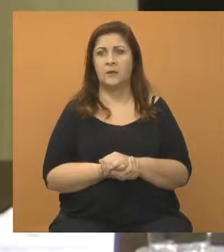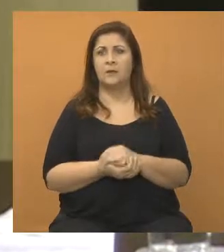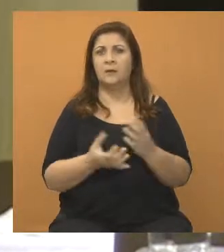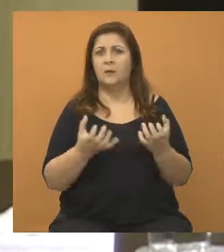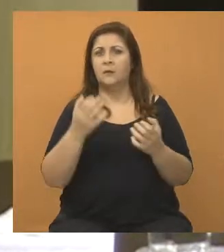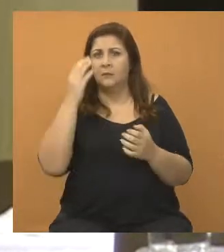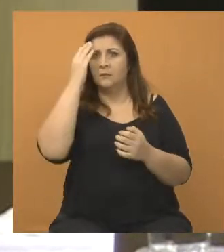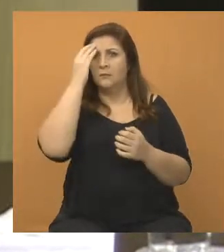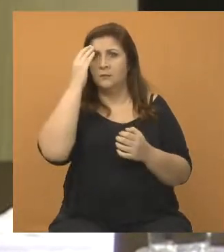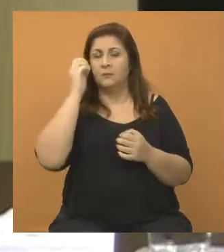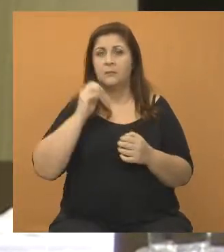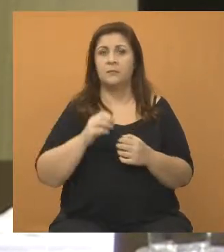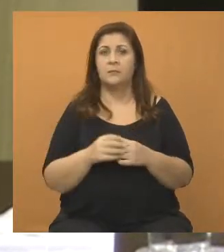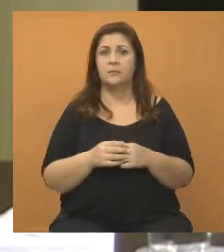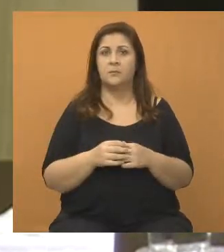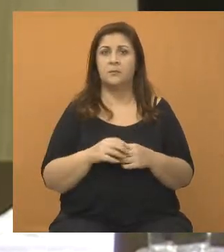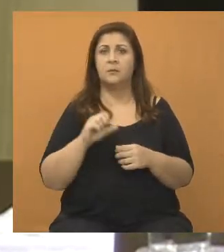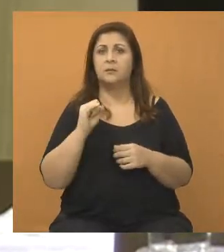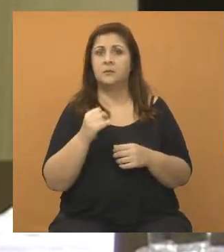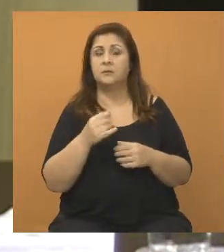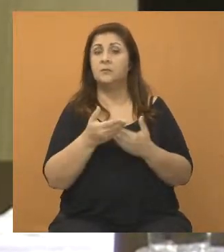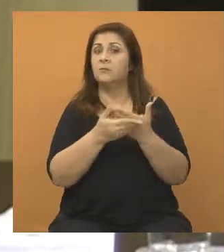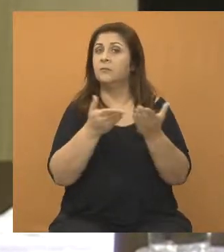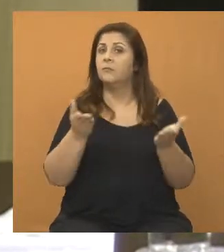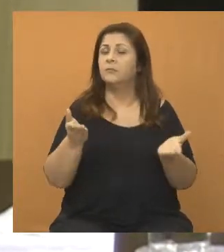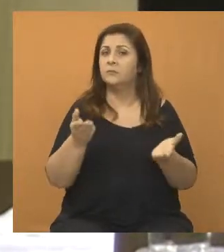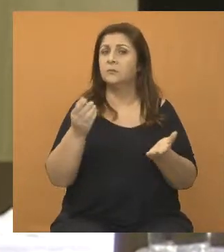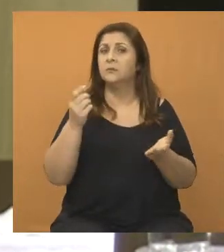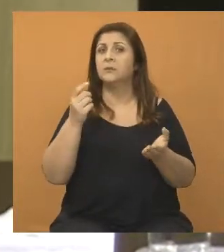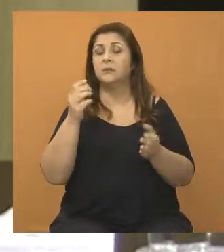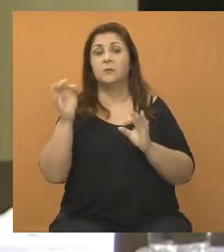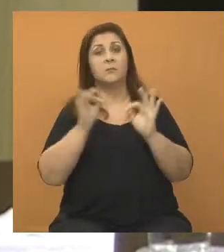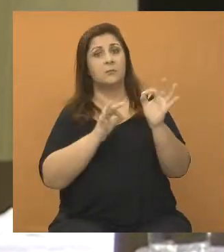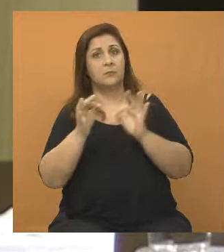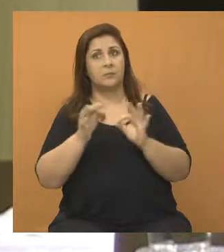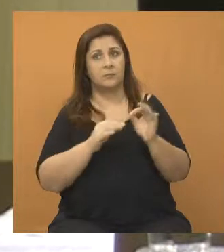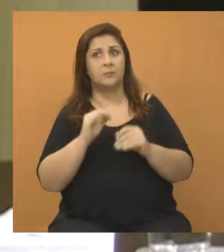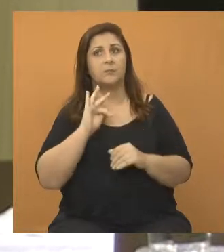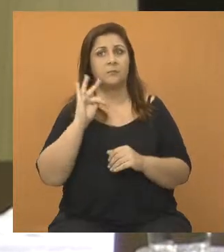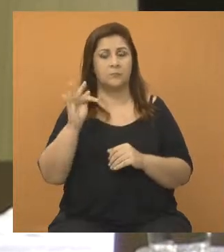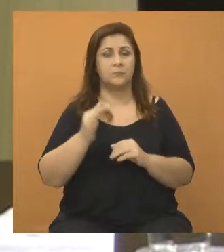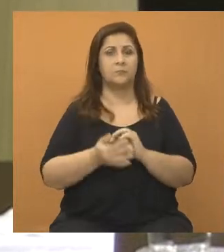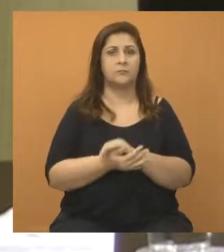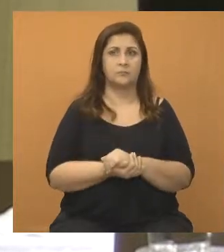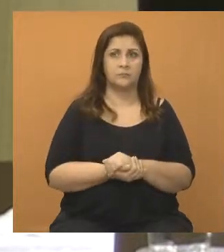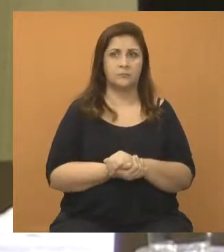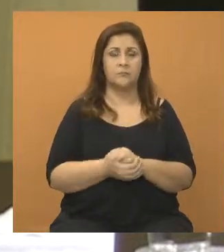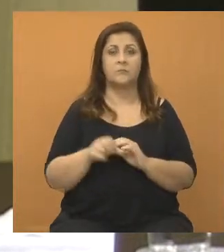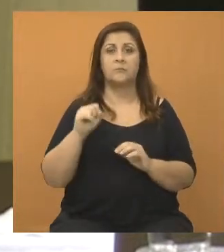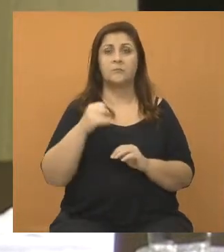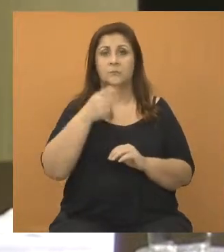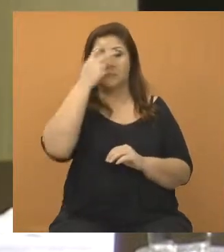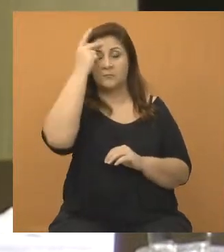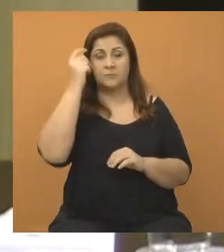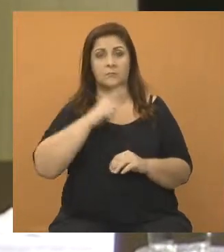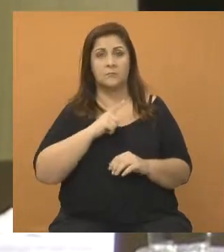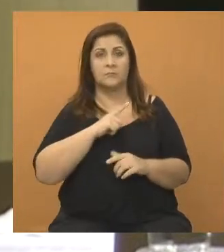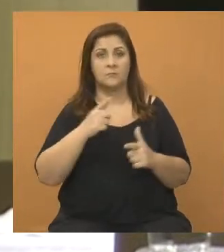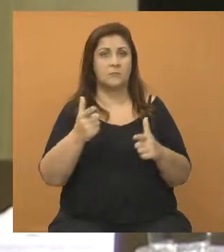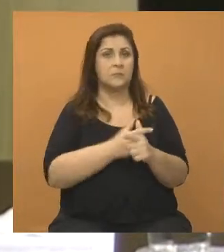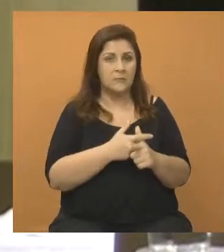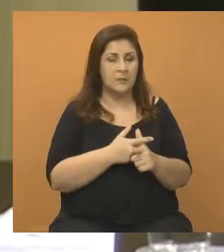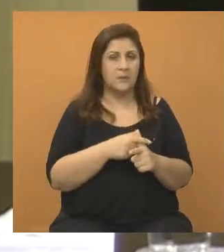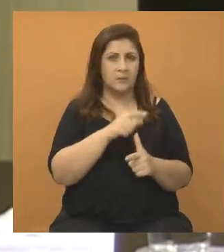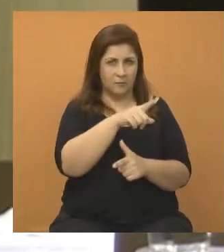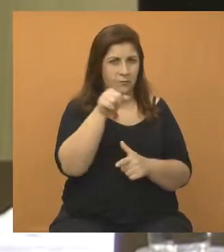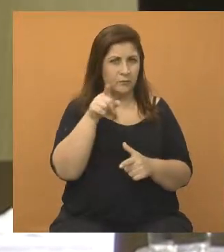isso está sendo projetado para uma nova oportunidade para os munícipes que têm dívida ativa esse ano ou não nesse calendário